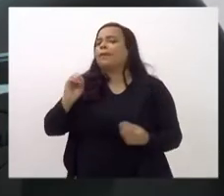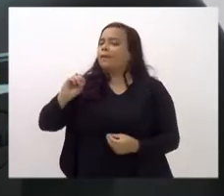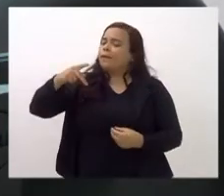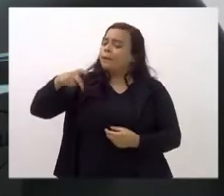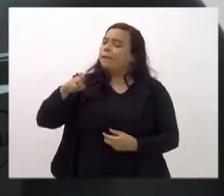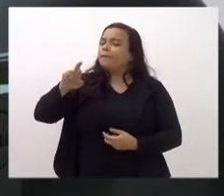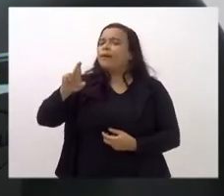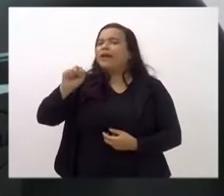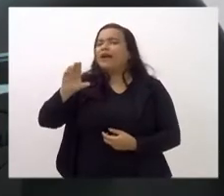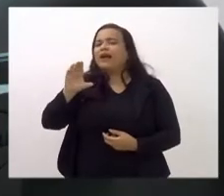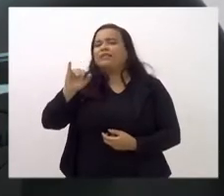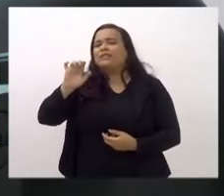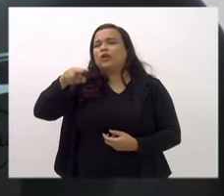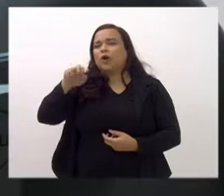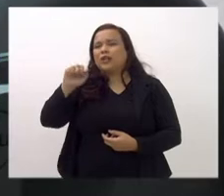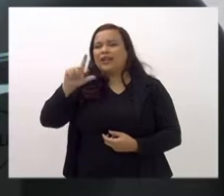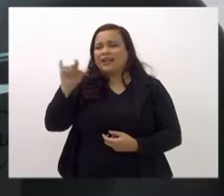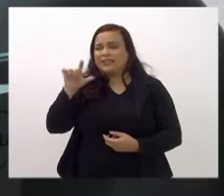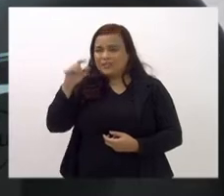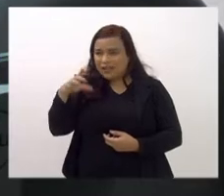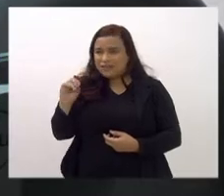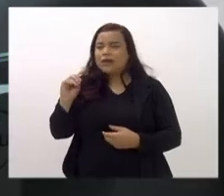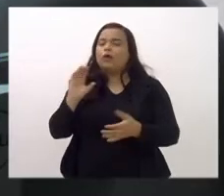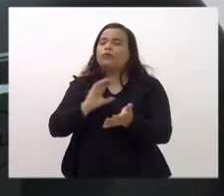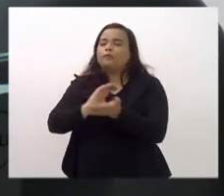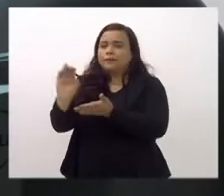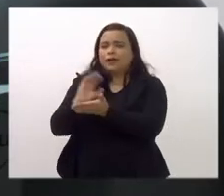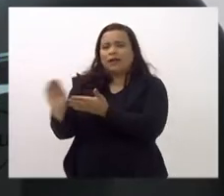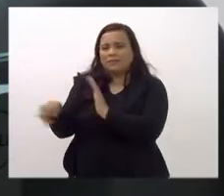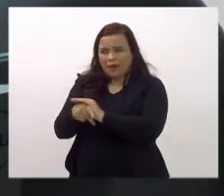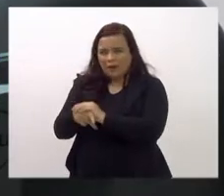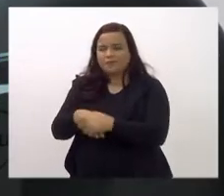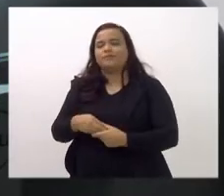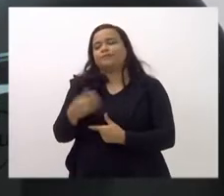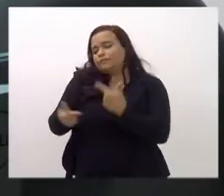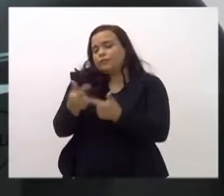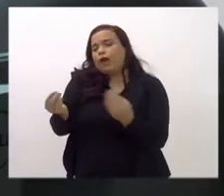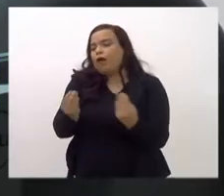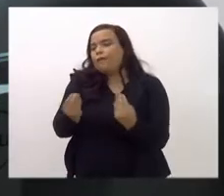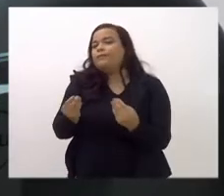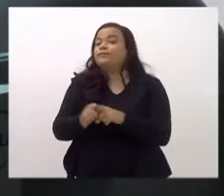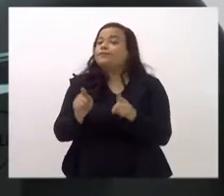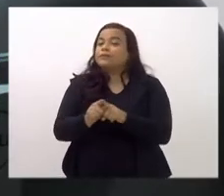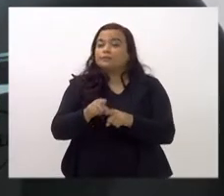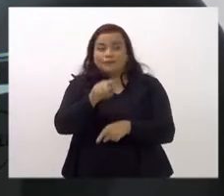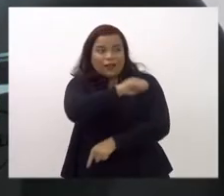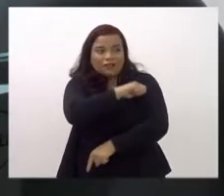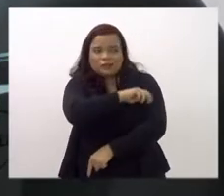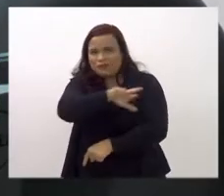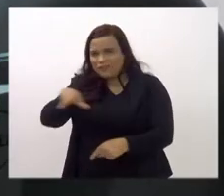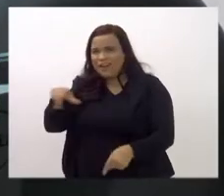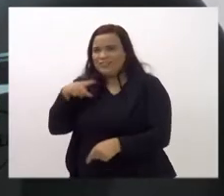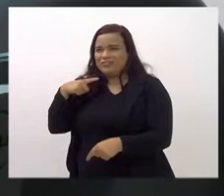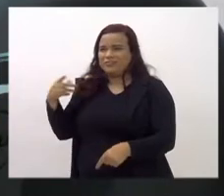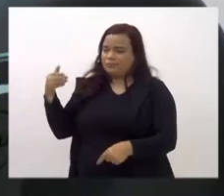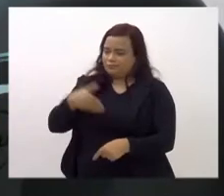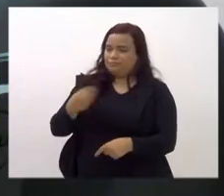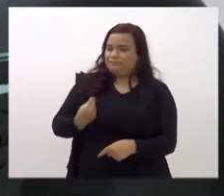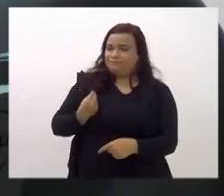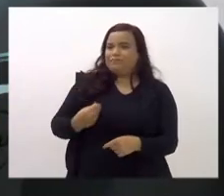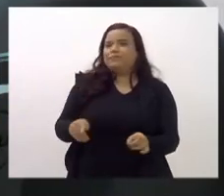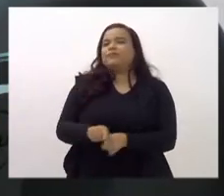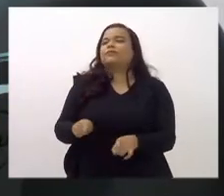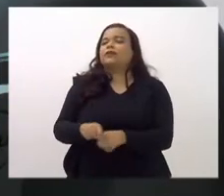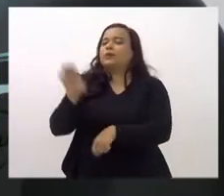desse financiamento. Também quero registrar aqui a presença de estudantes, das entidades estudantis, dos cursos, né, e das